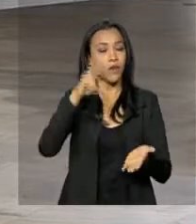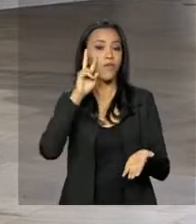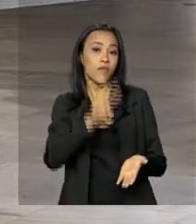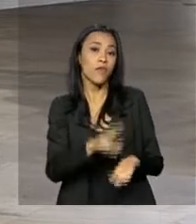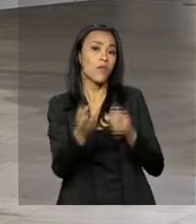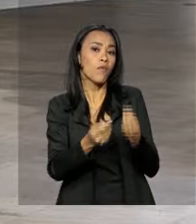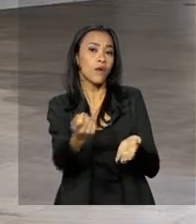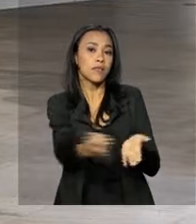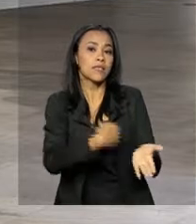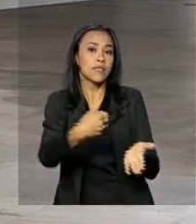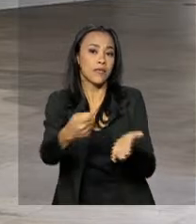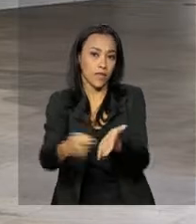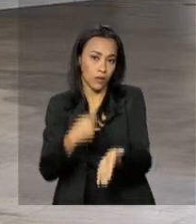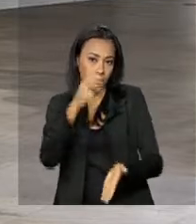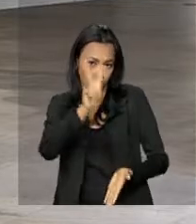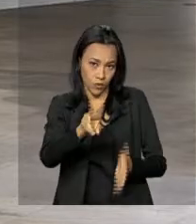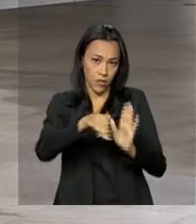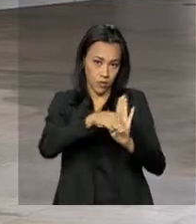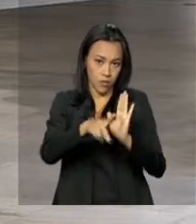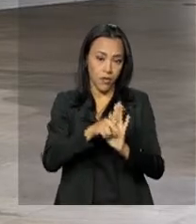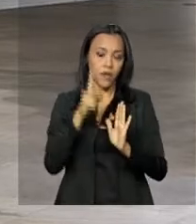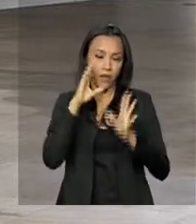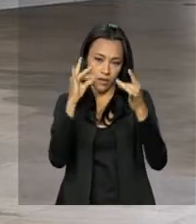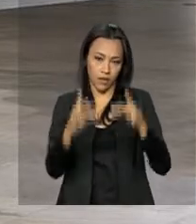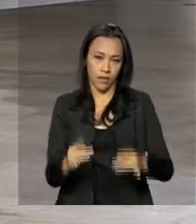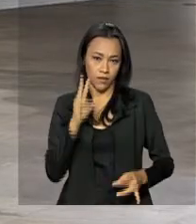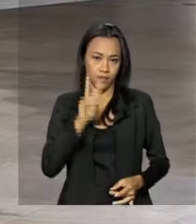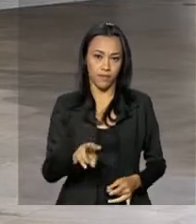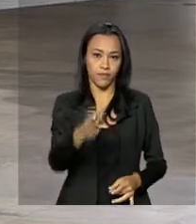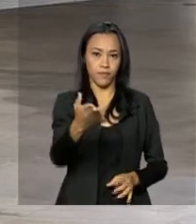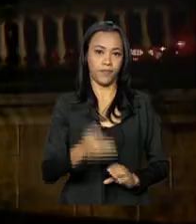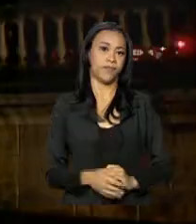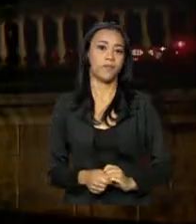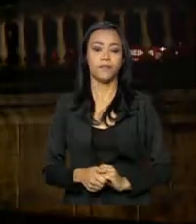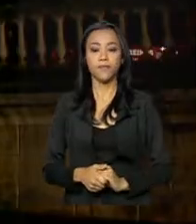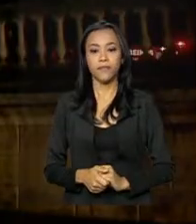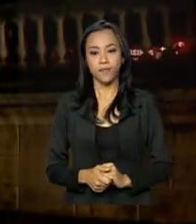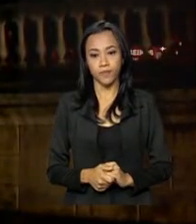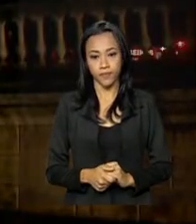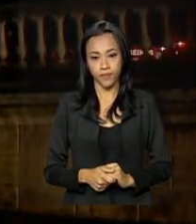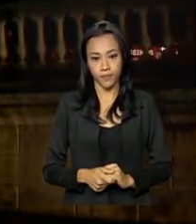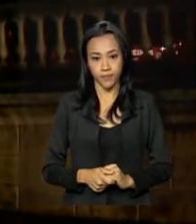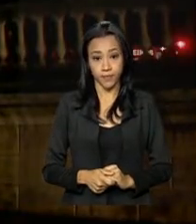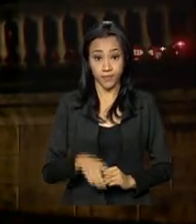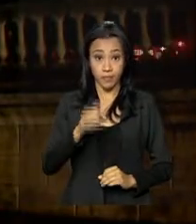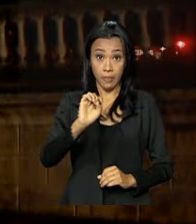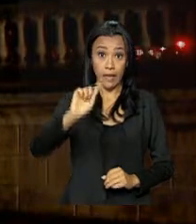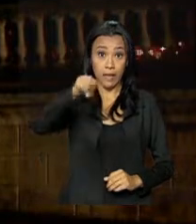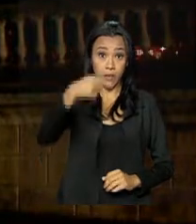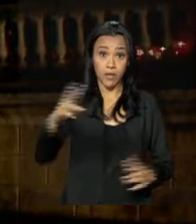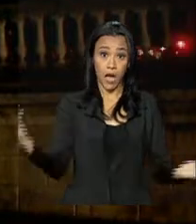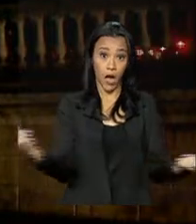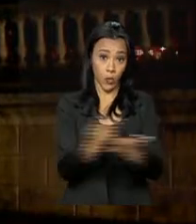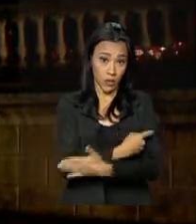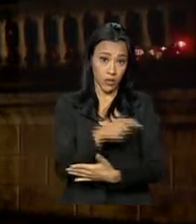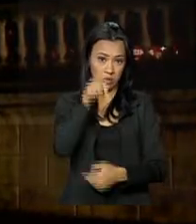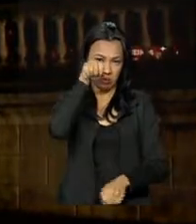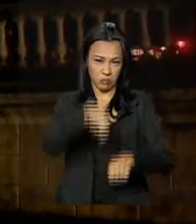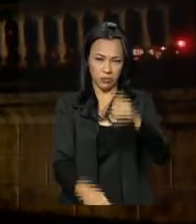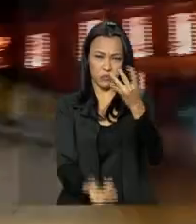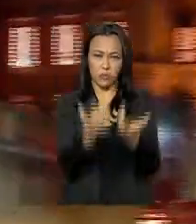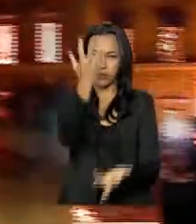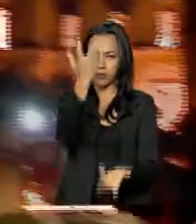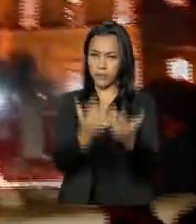provisórias e tem mais detalhes vamos ver na reportagem depois do incêndio que atingiu um museu